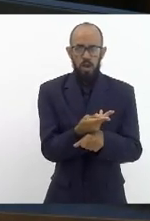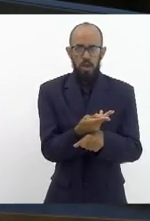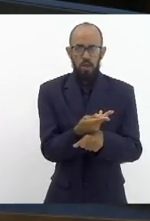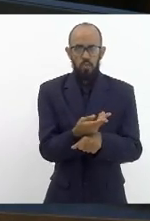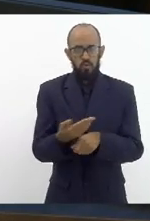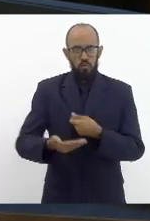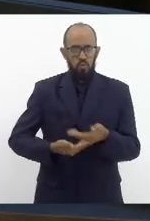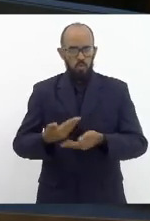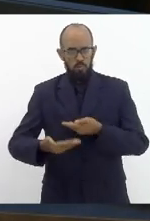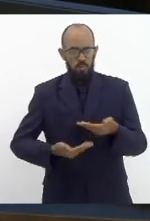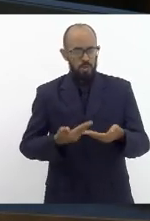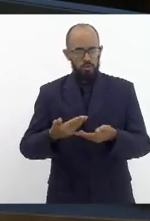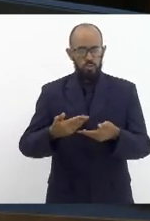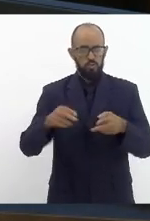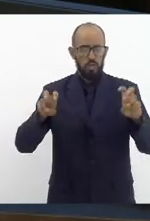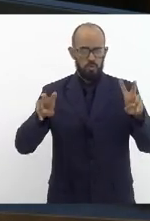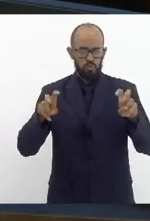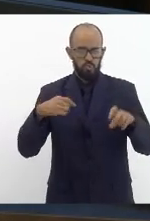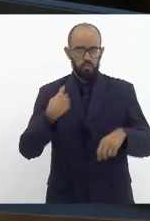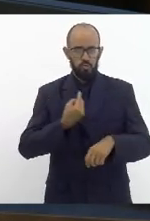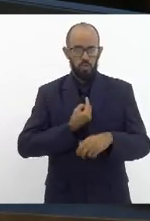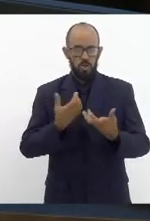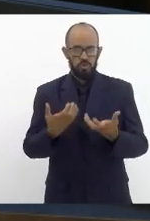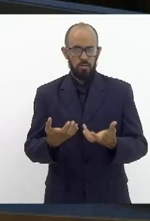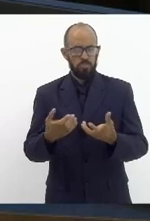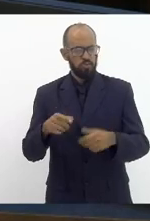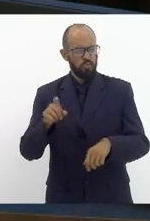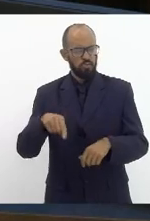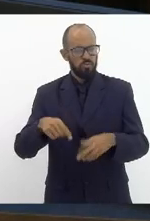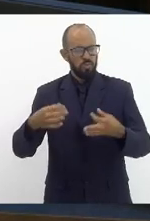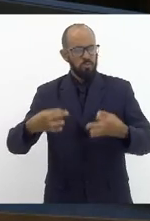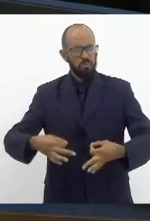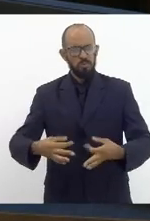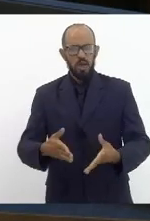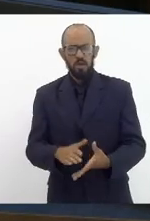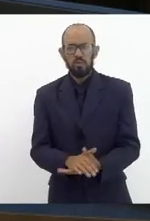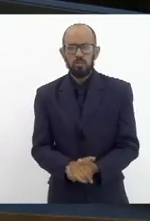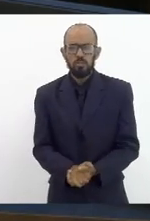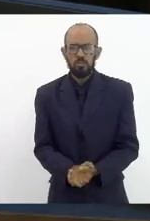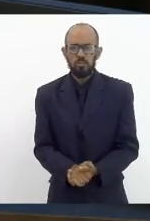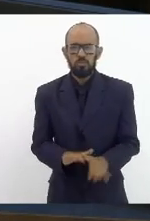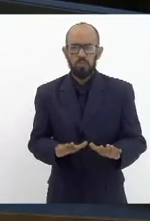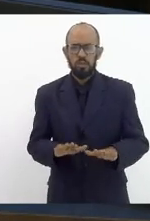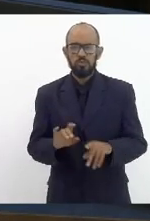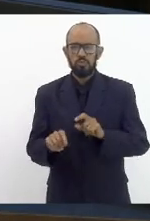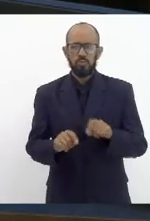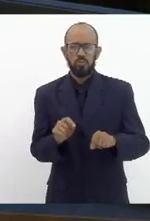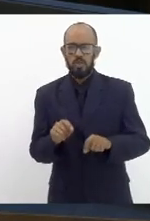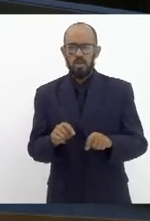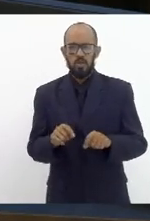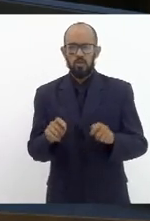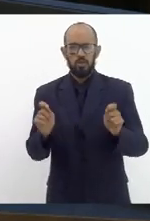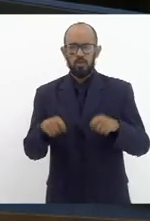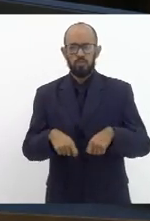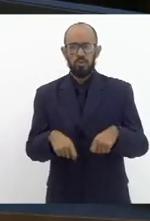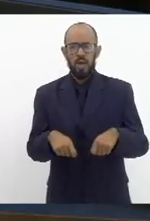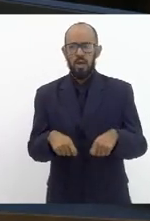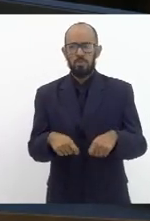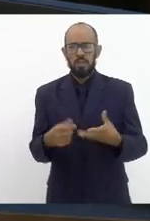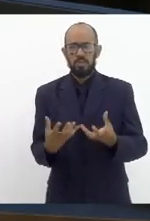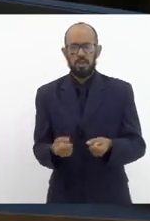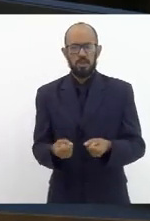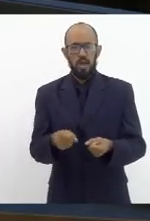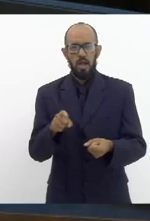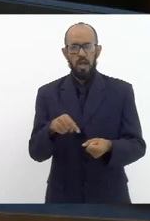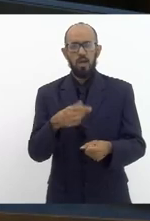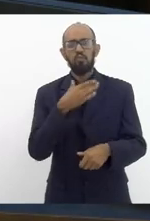compartilham a pauta que a gente defende no objetivo de buscar voto. É legítimo, absolutamente legítimo. Agora, o que eu não admito mais é a